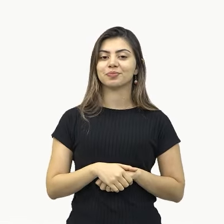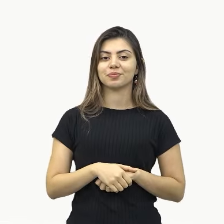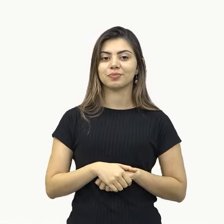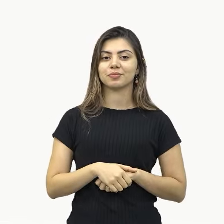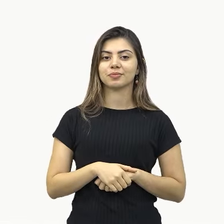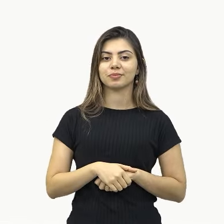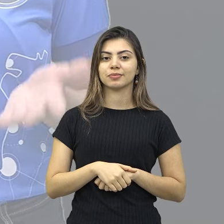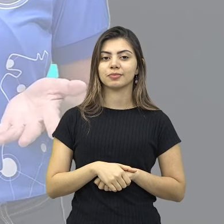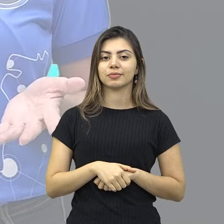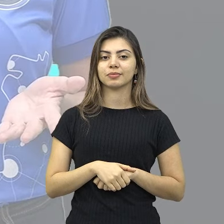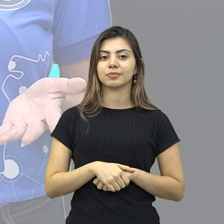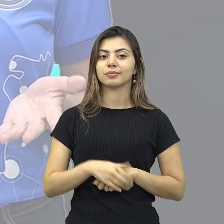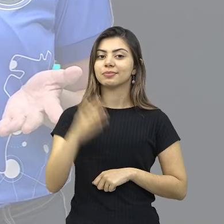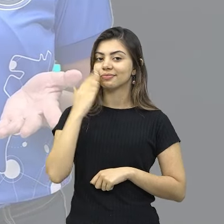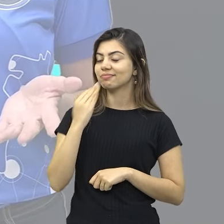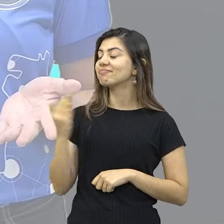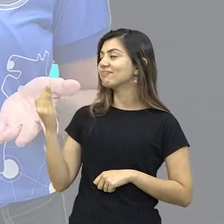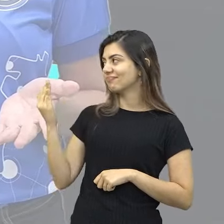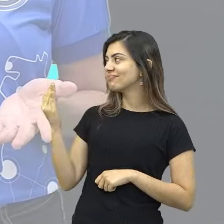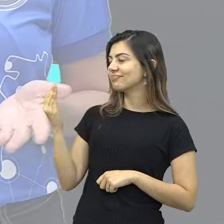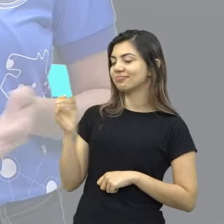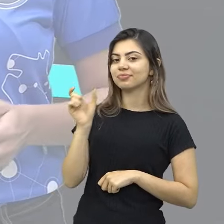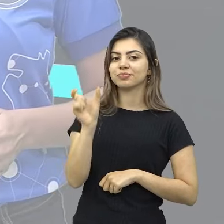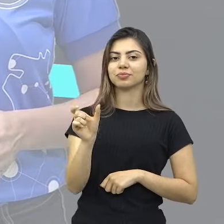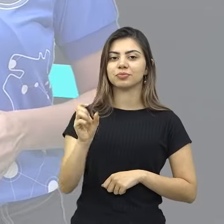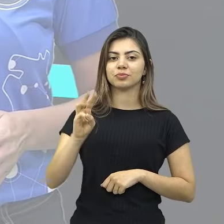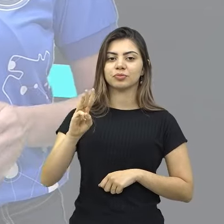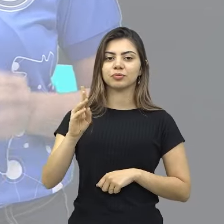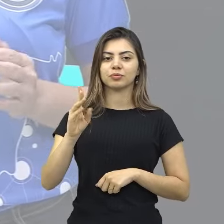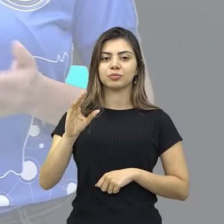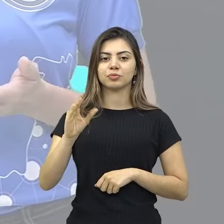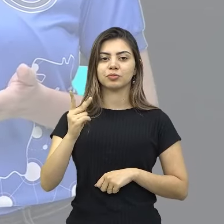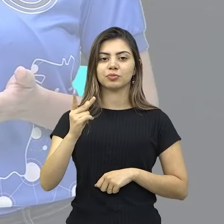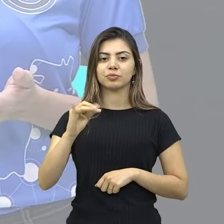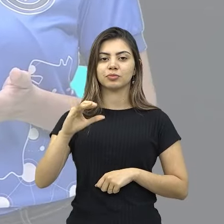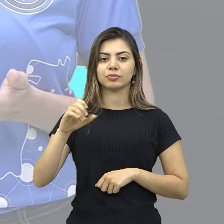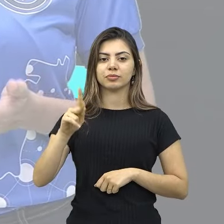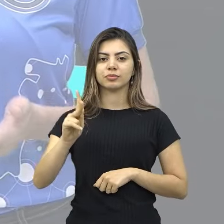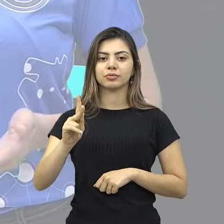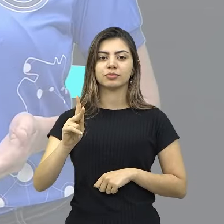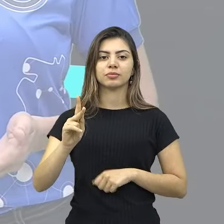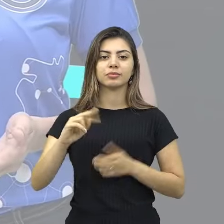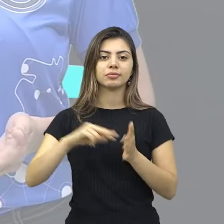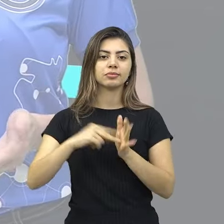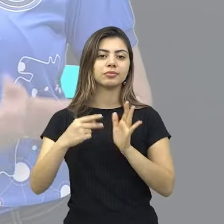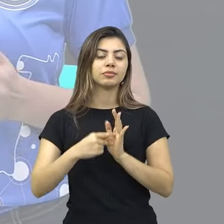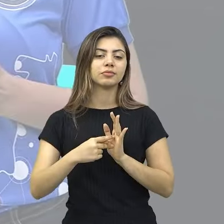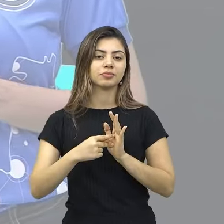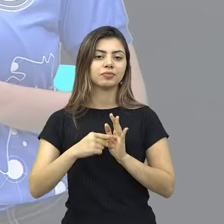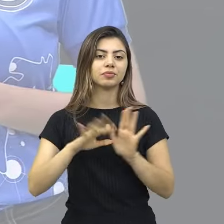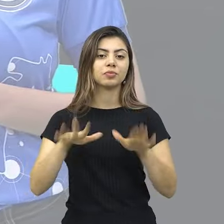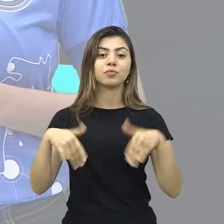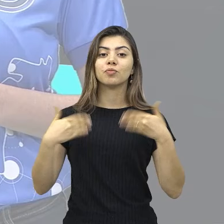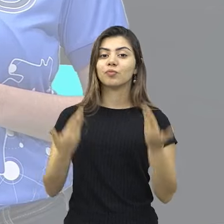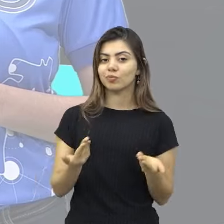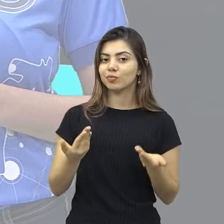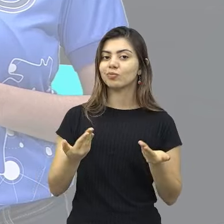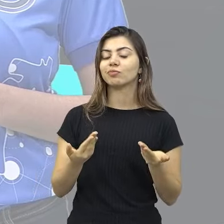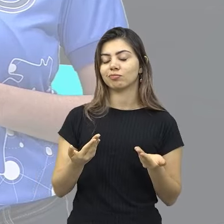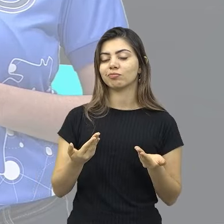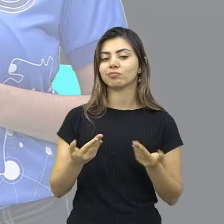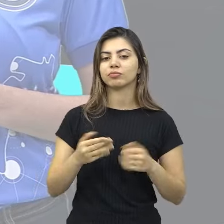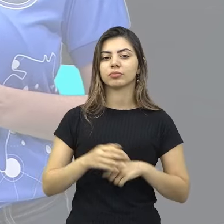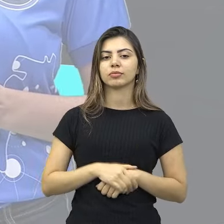WH word which. Which significa qual. Nossa pergunta de exemplo, né, para a